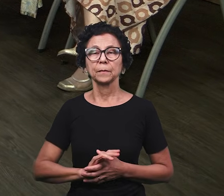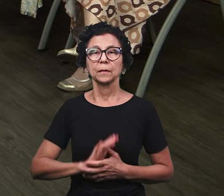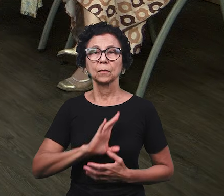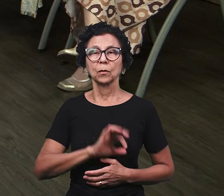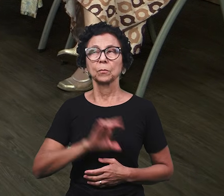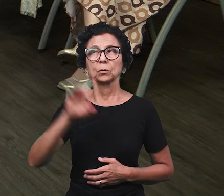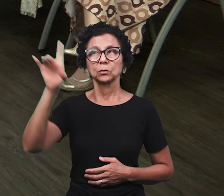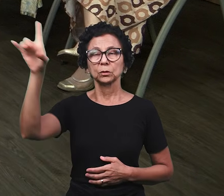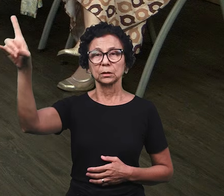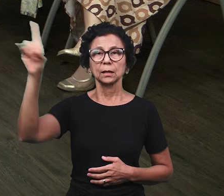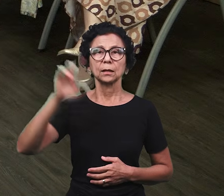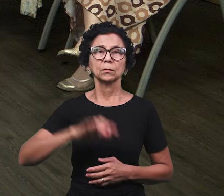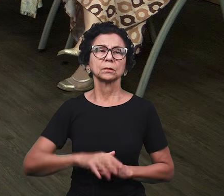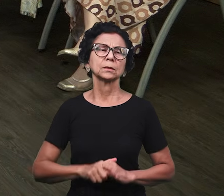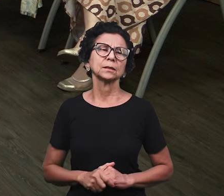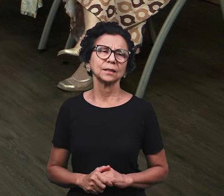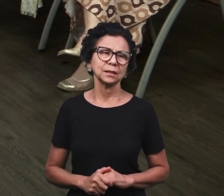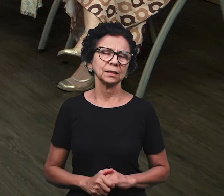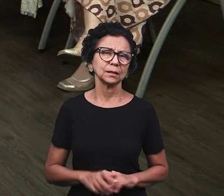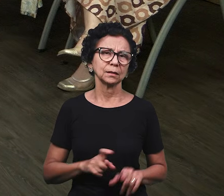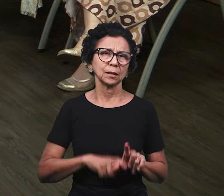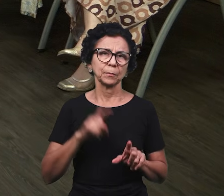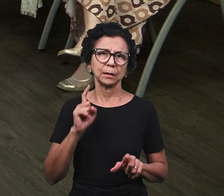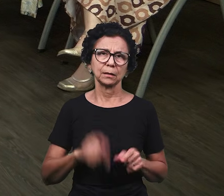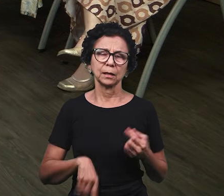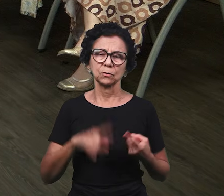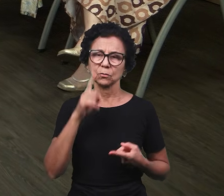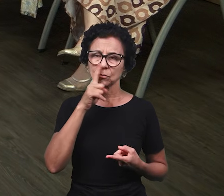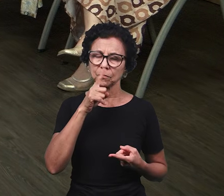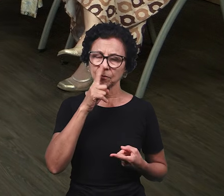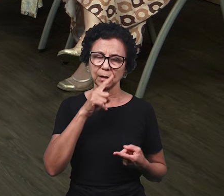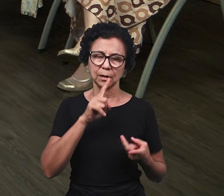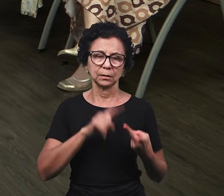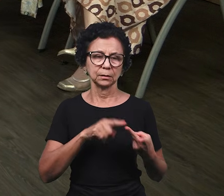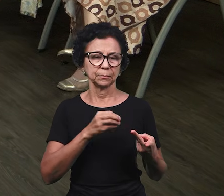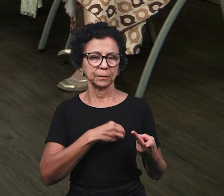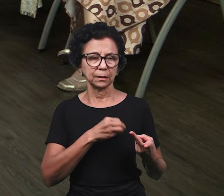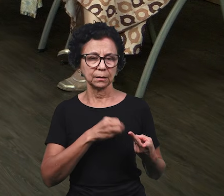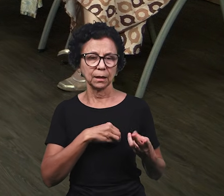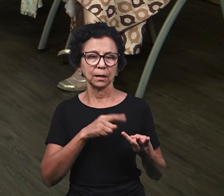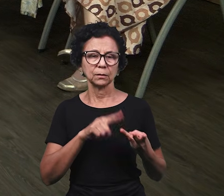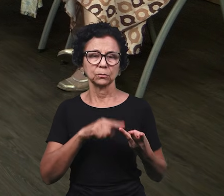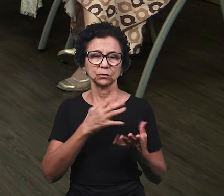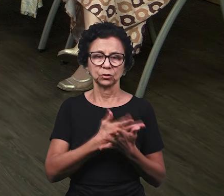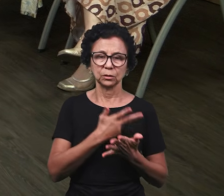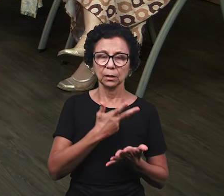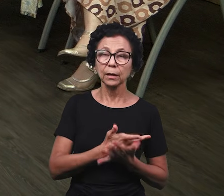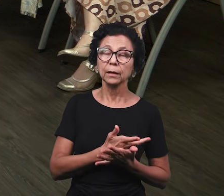incondicional. Mesmo que nós falhamos, mesmo que nós possamos errar,